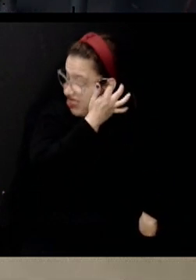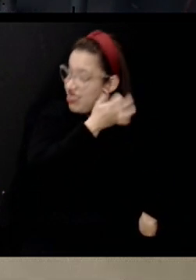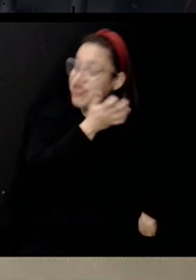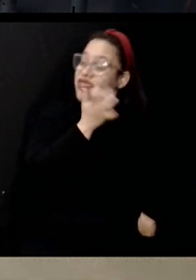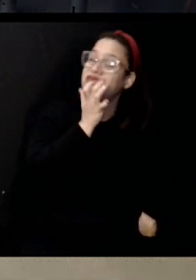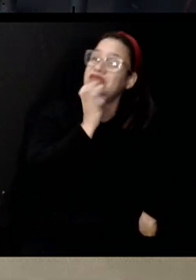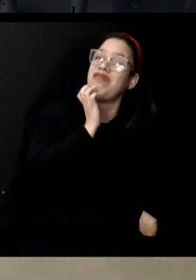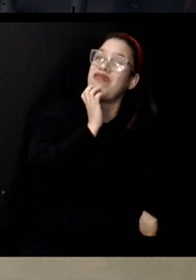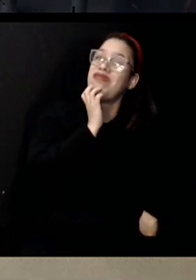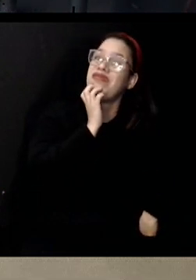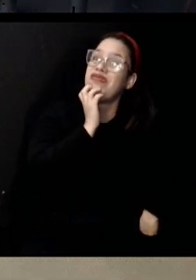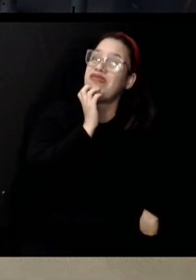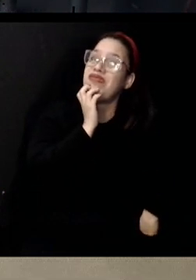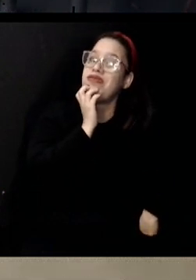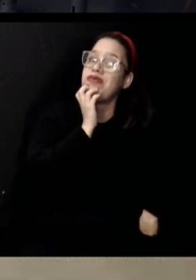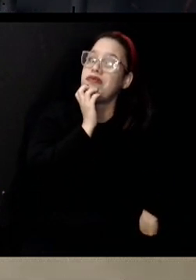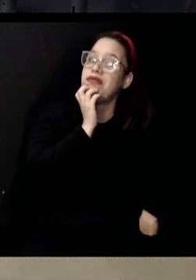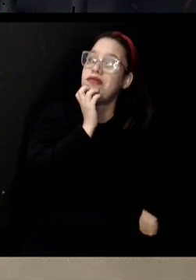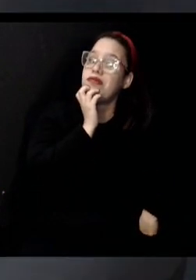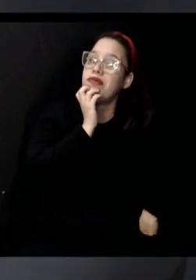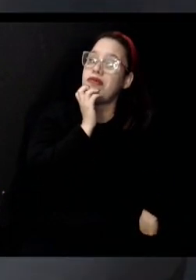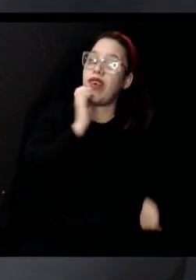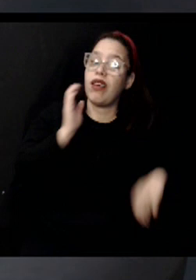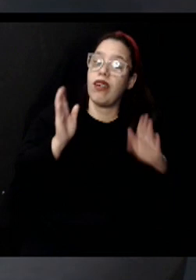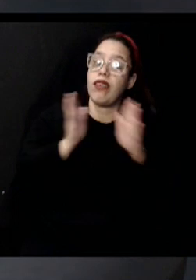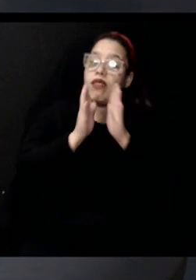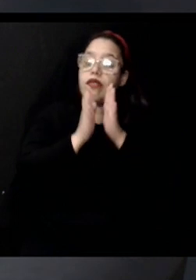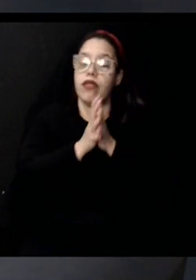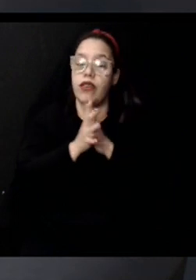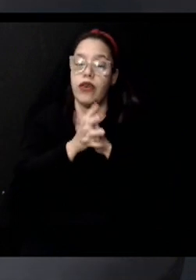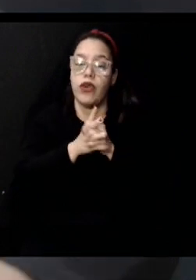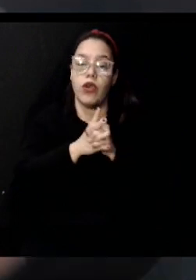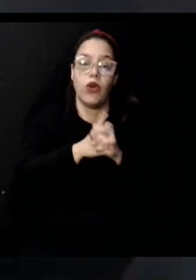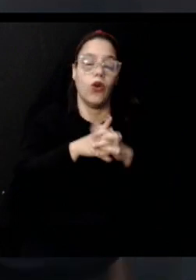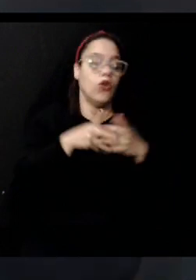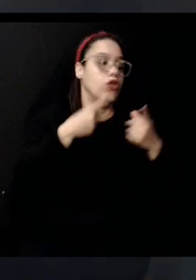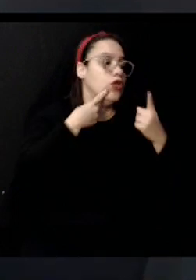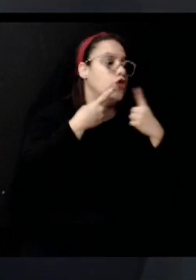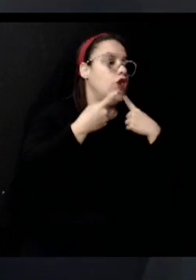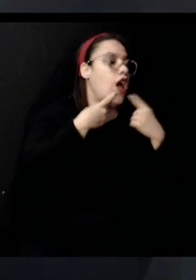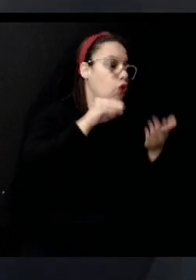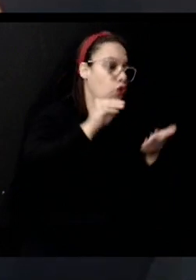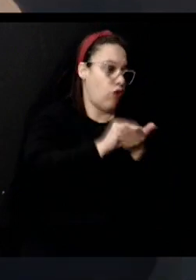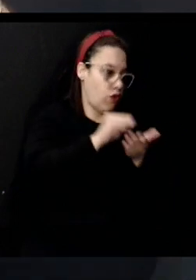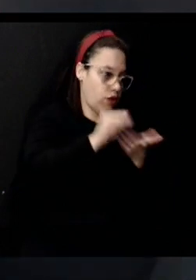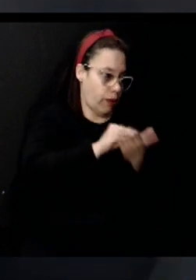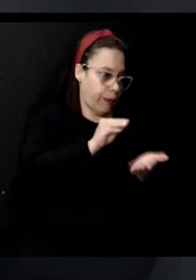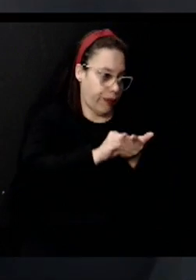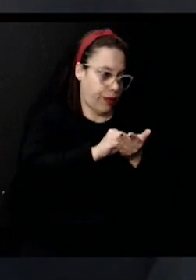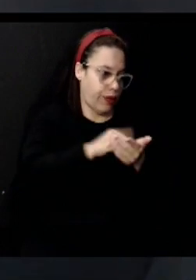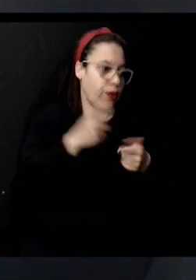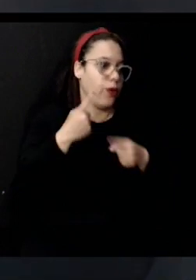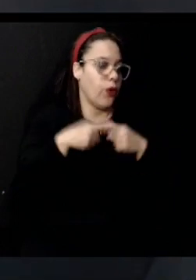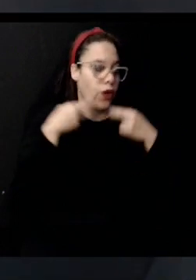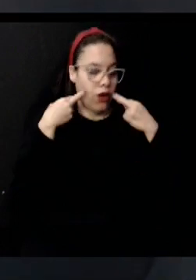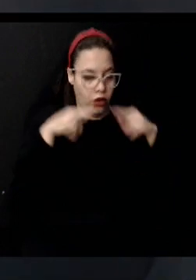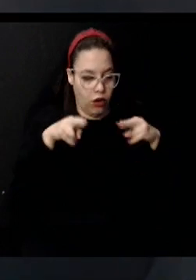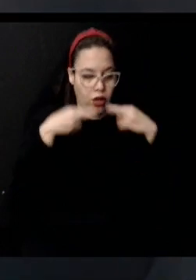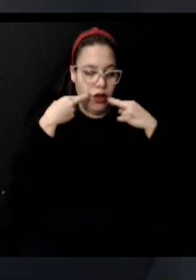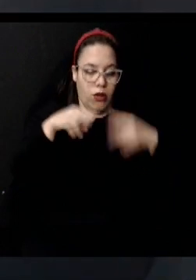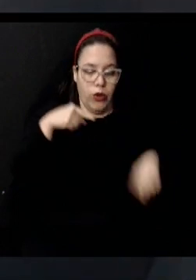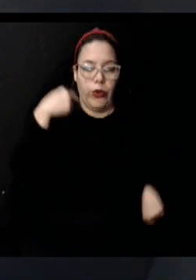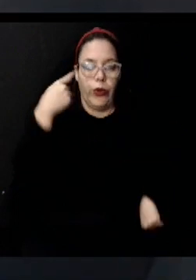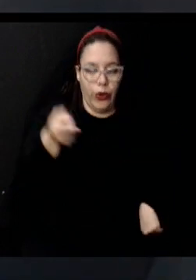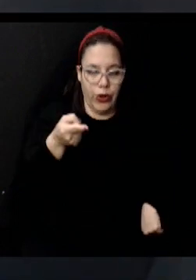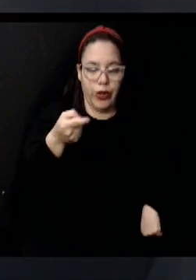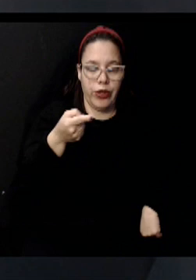choque mas aí aí é a a falta convivência. de Diálogo, diálogo. Por quê? diálogo. Quando a gente começa a reclamar do outro, né, é